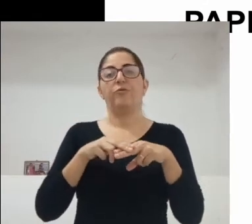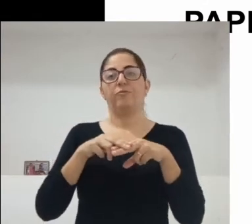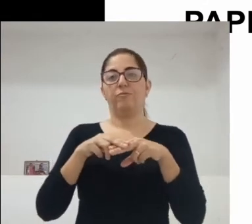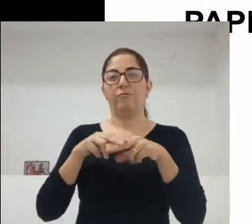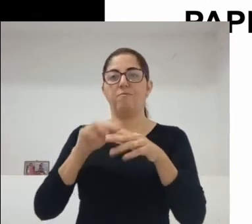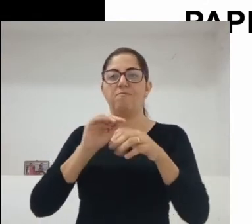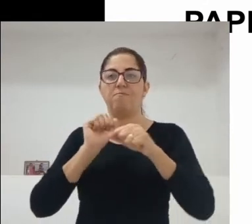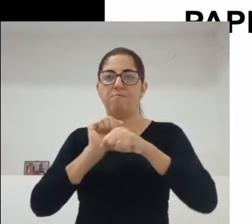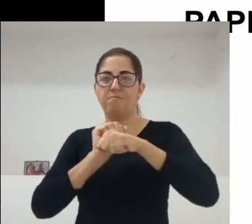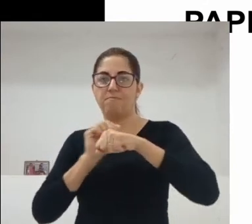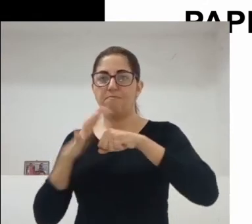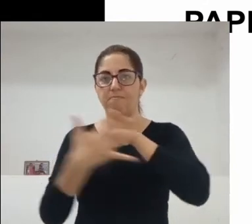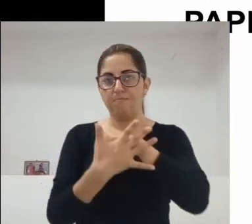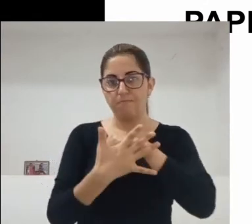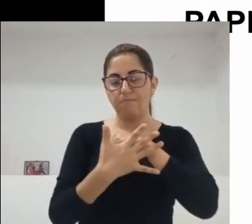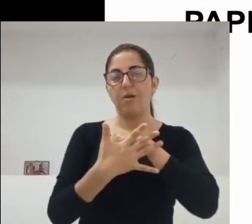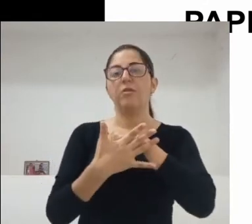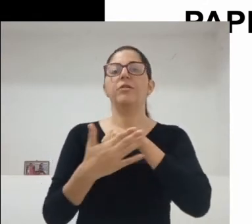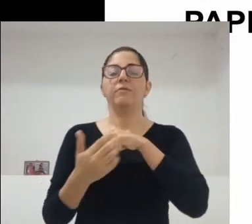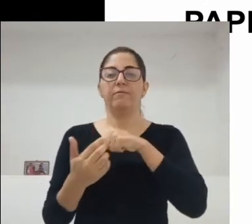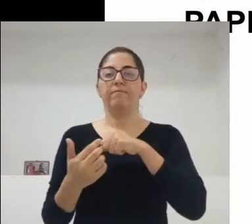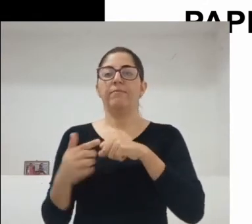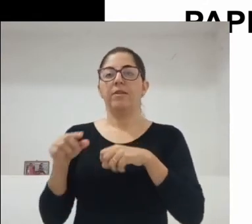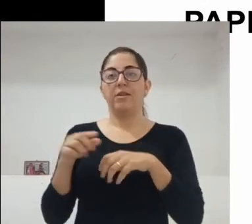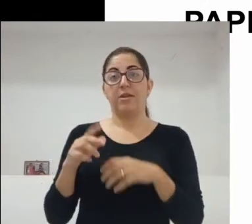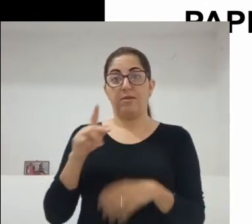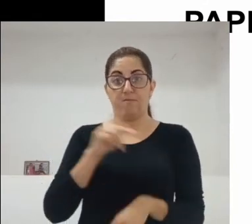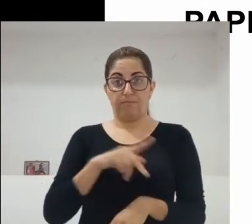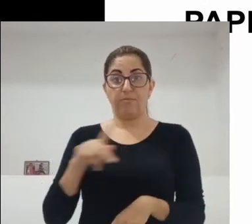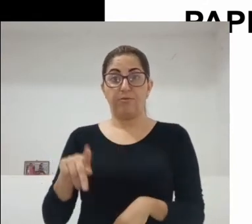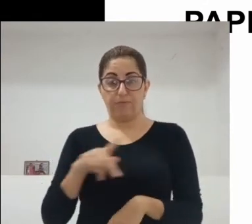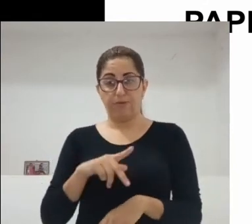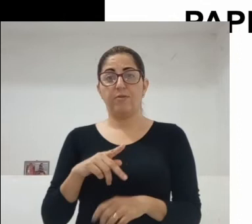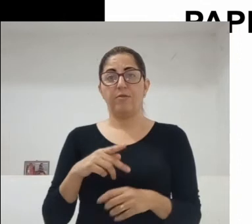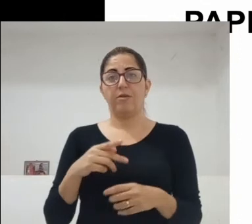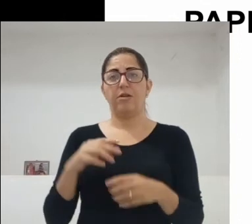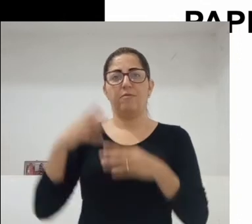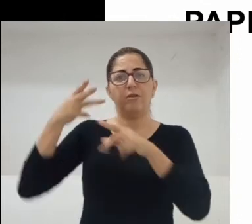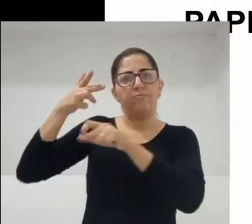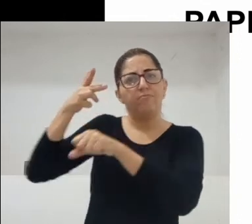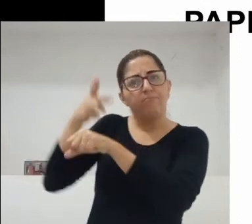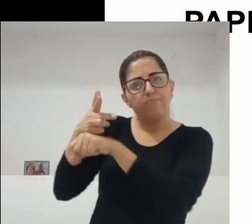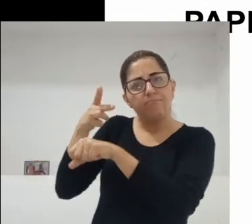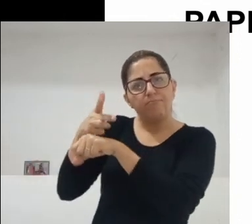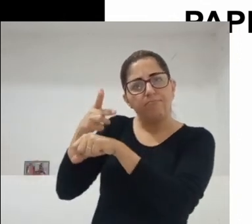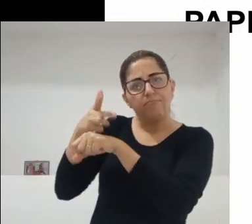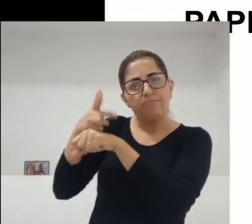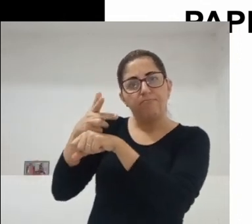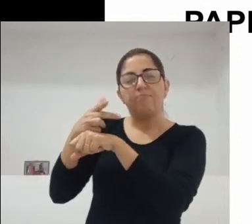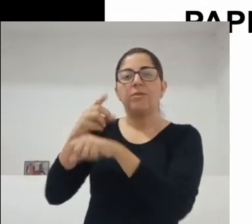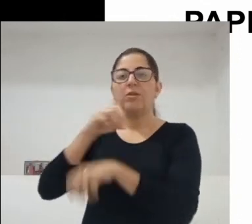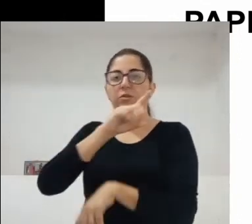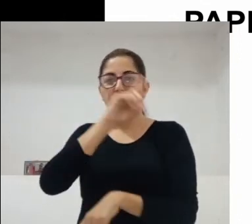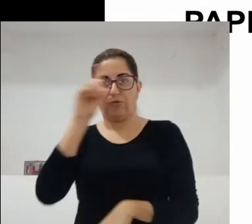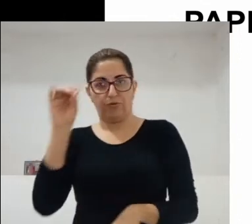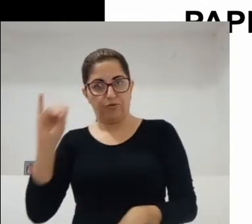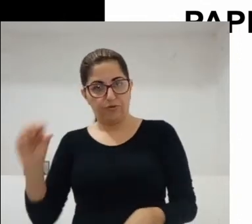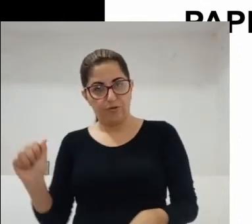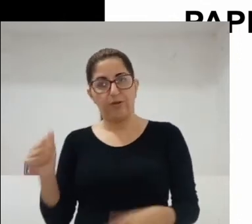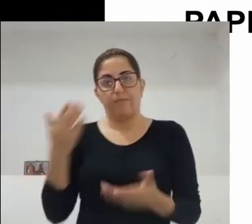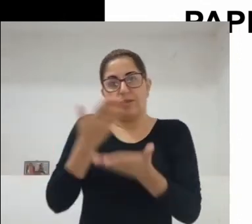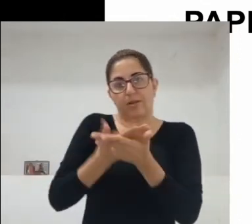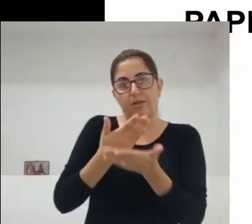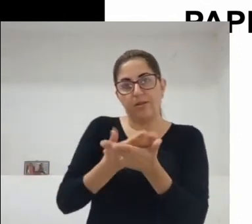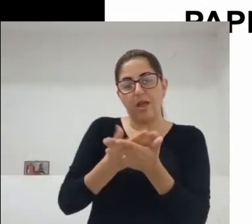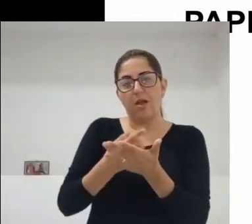pandemia mundial do coronavírus. Eu vou tentar gravar no dia das nossas